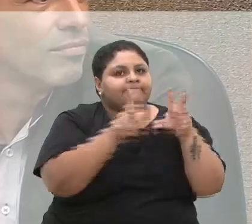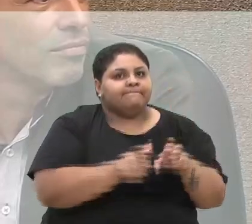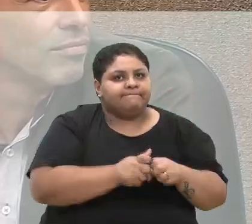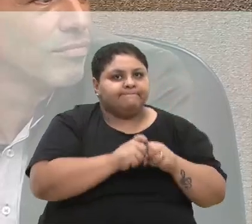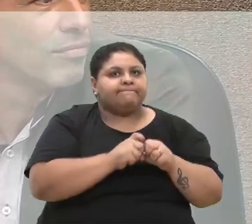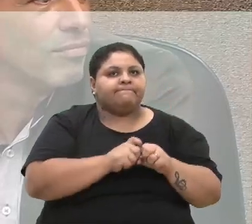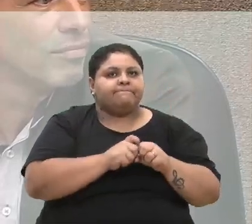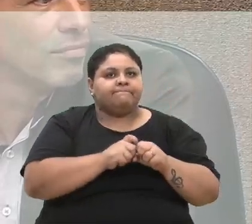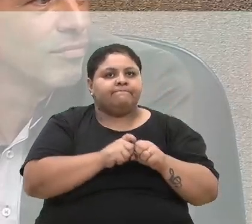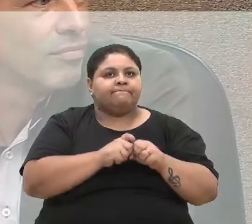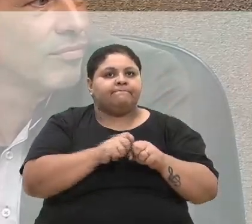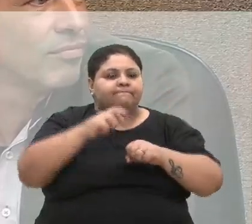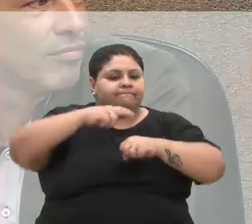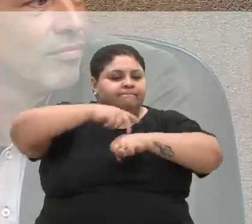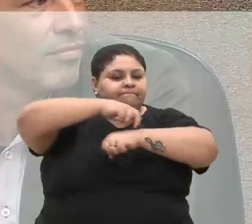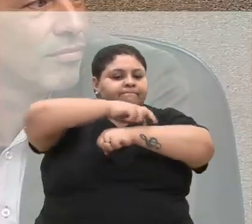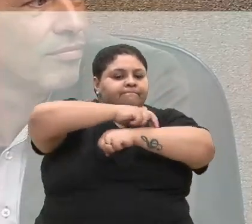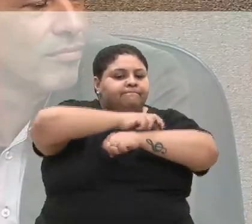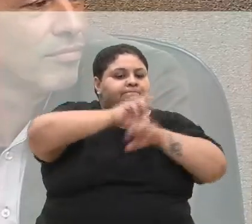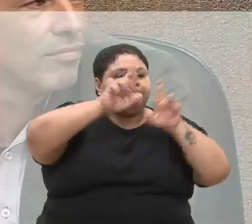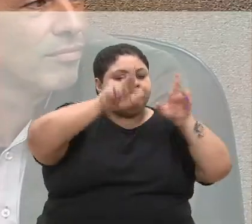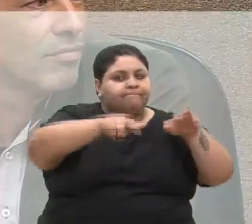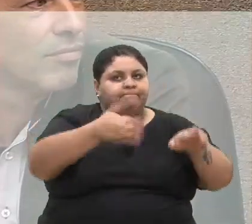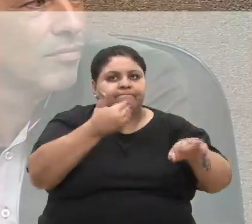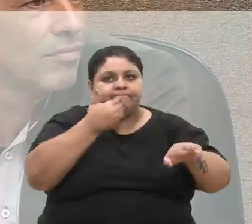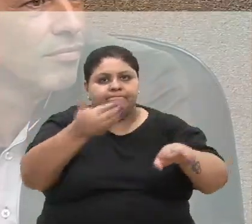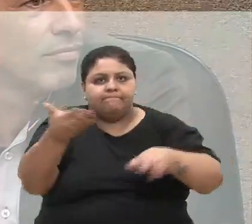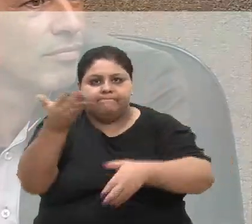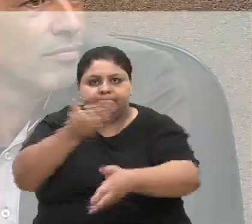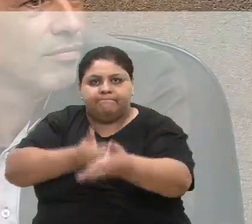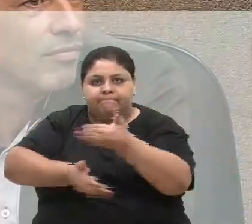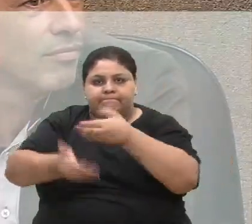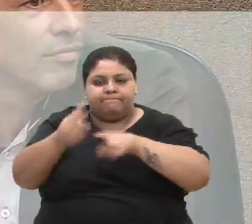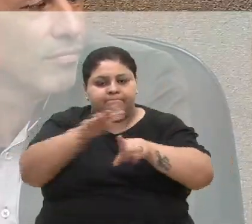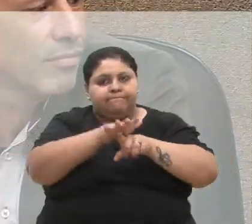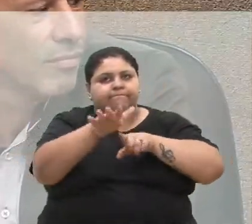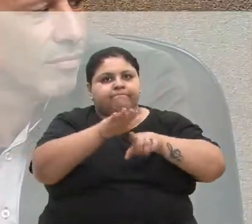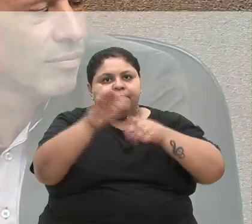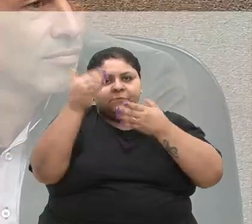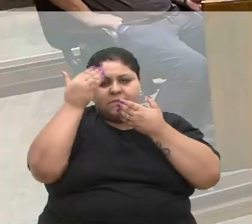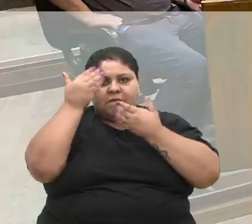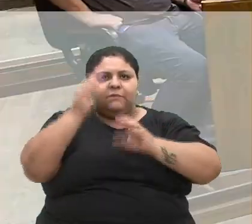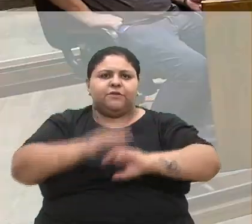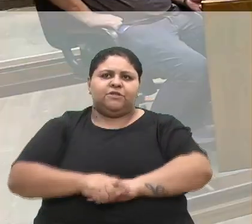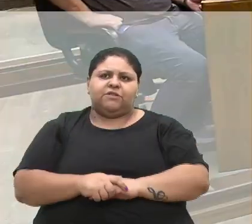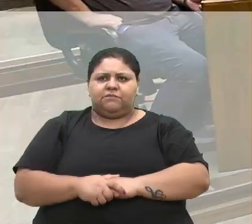circulam pela região, pede-se o atendimento dessa demanda. Muito obrigado.